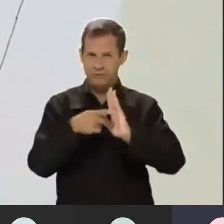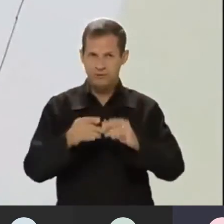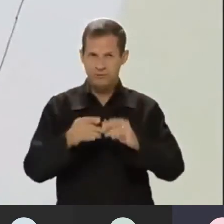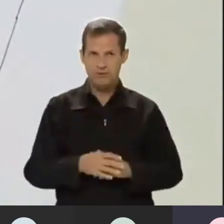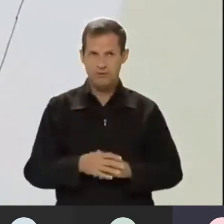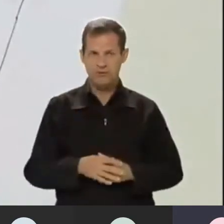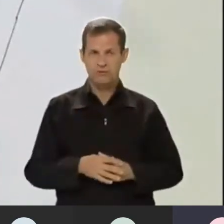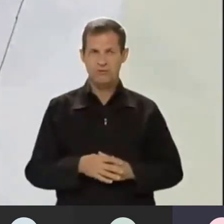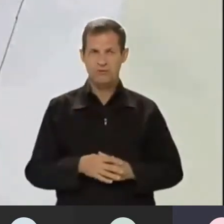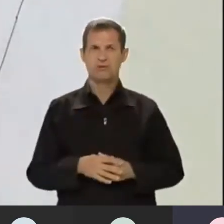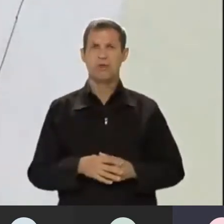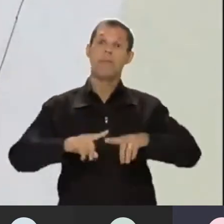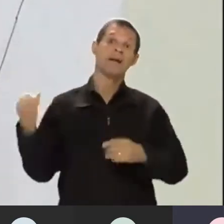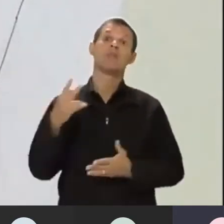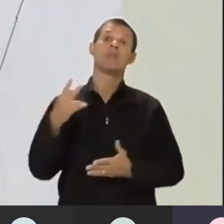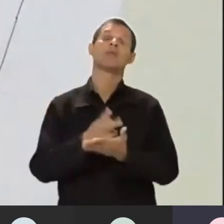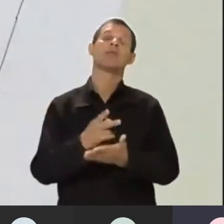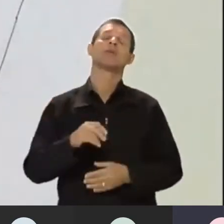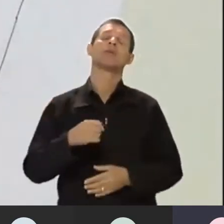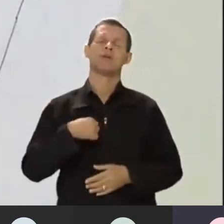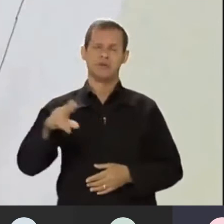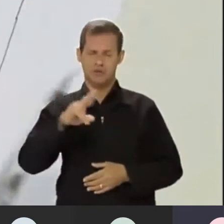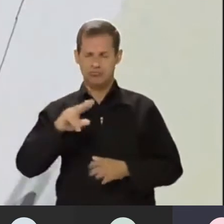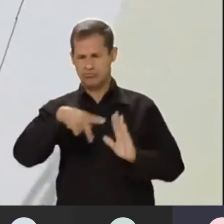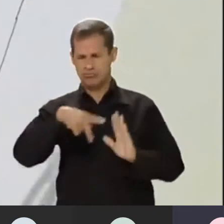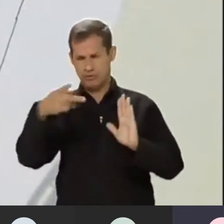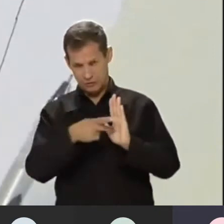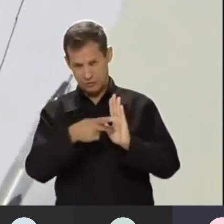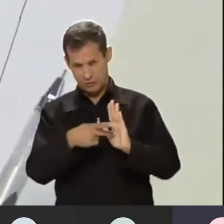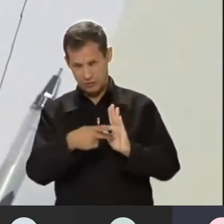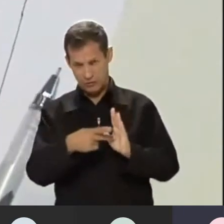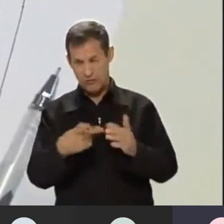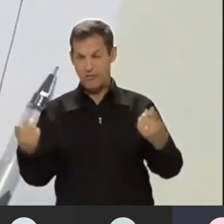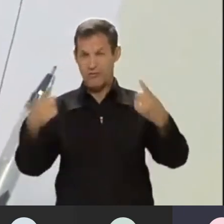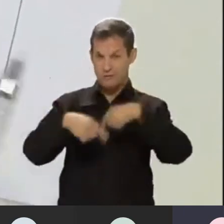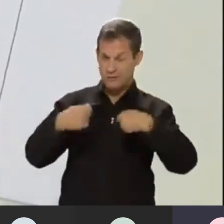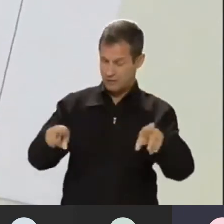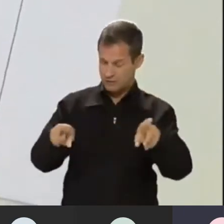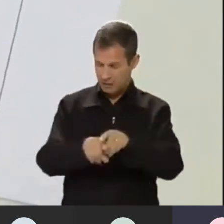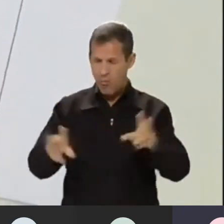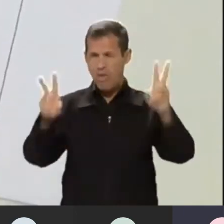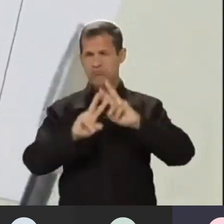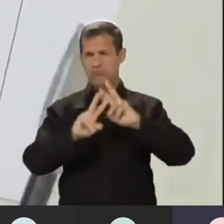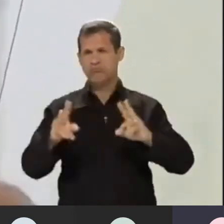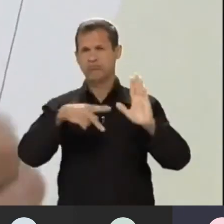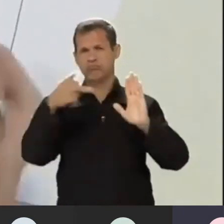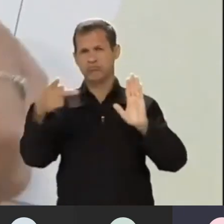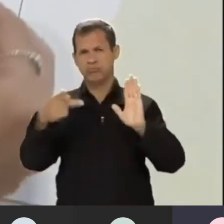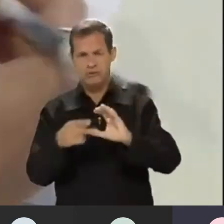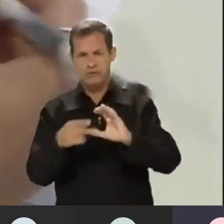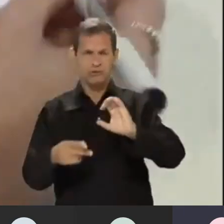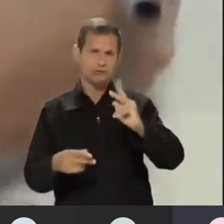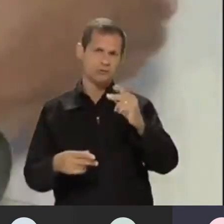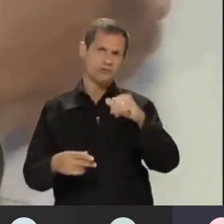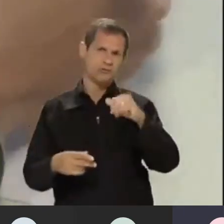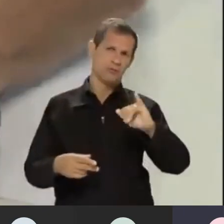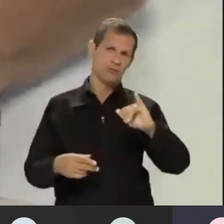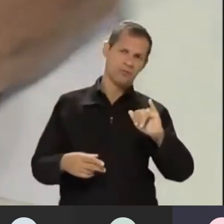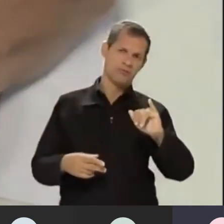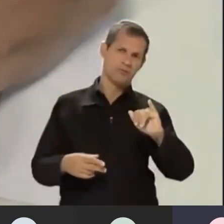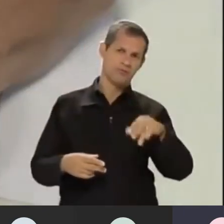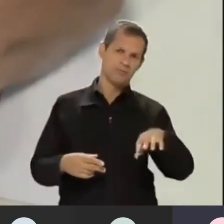ventilação. O mais importante, né, é que eu utilize a ventilação cruzada e, se eu precisar, a ventilação chaminé. Então,